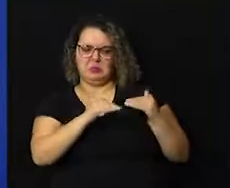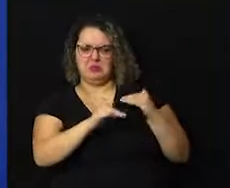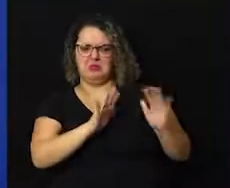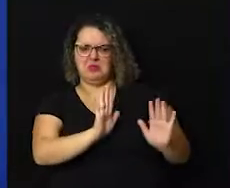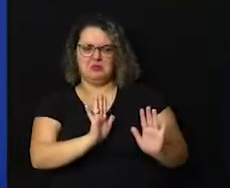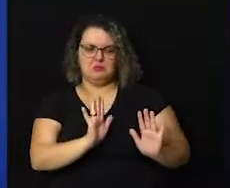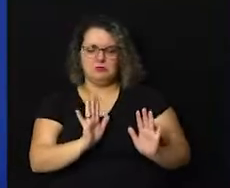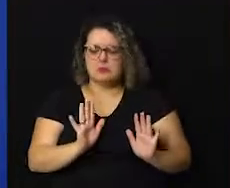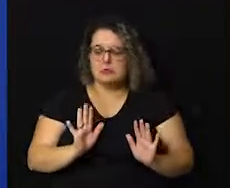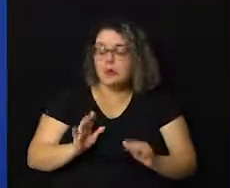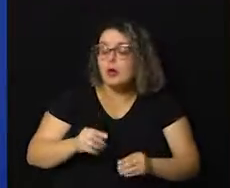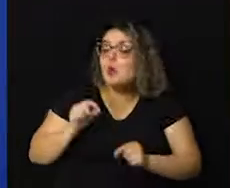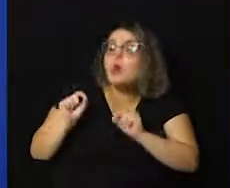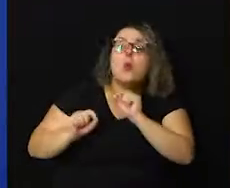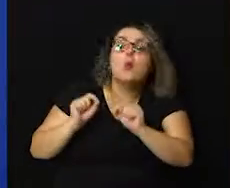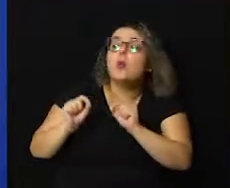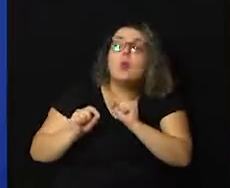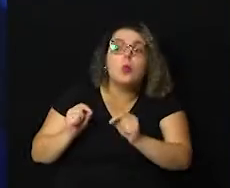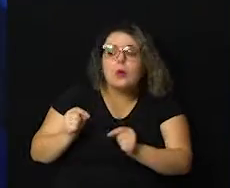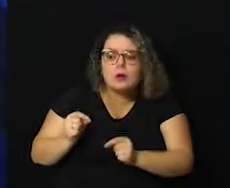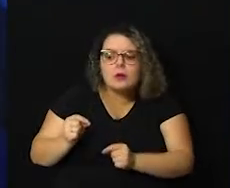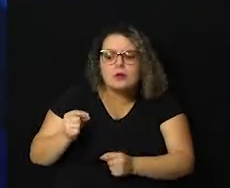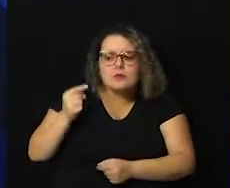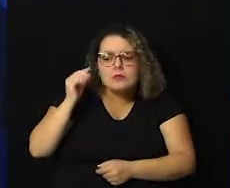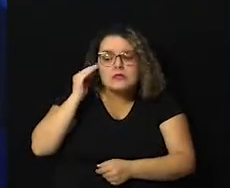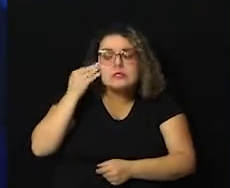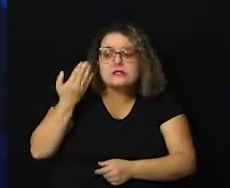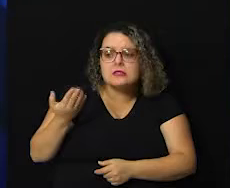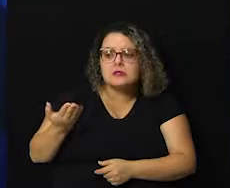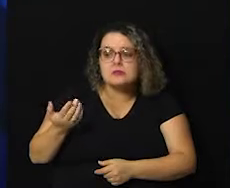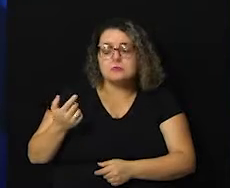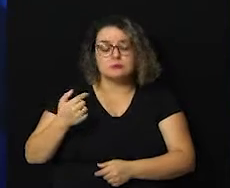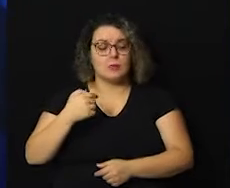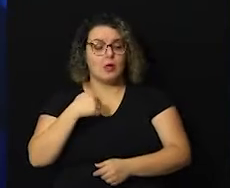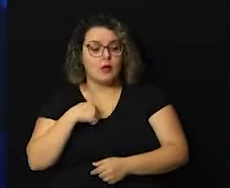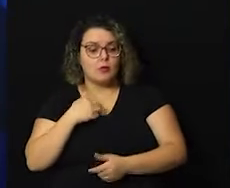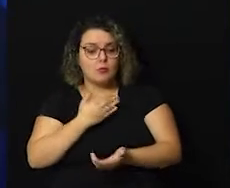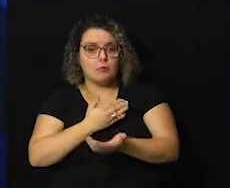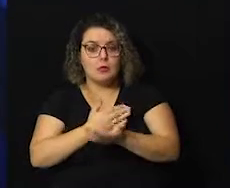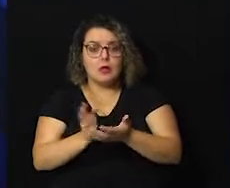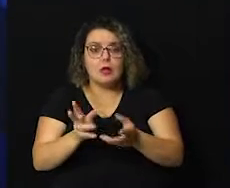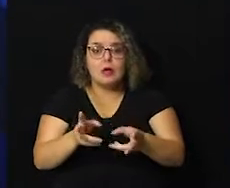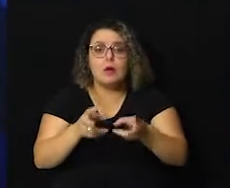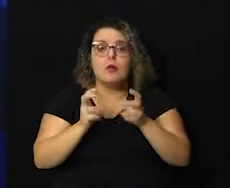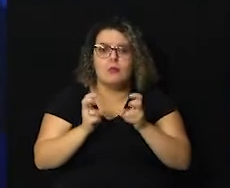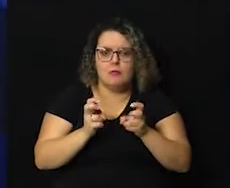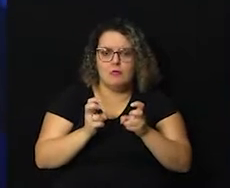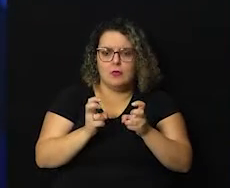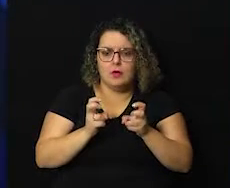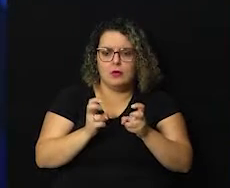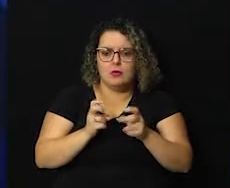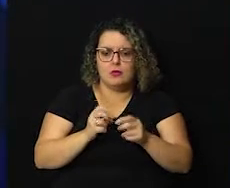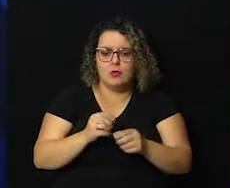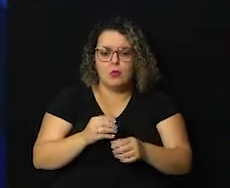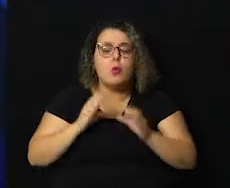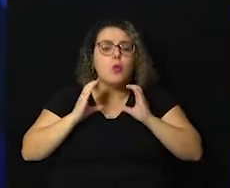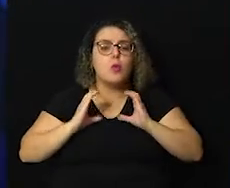algo mais clássico que eles são você tira disso na verdade ou eu passei observar é